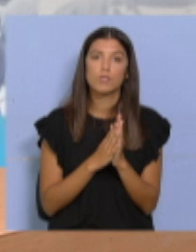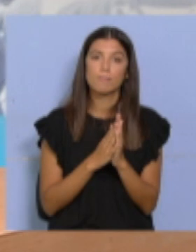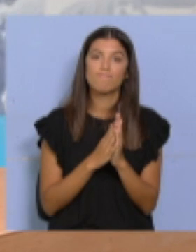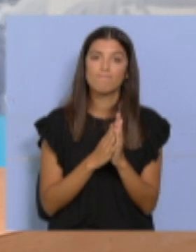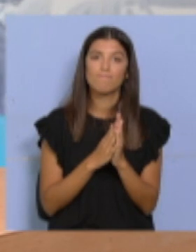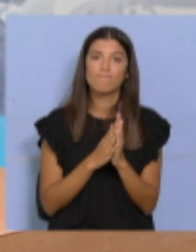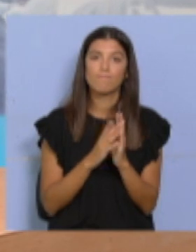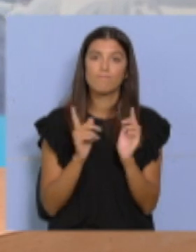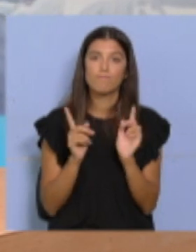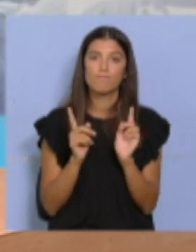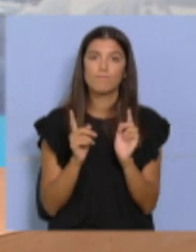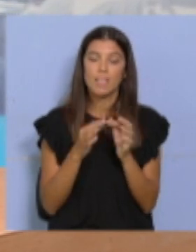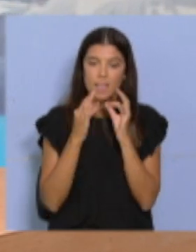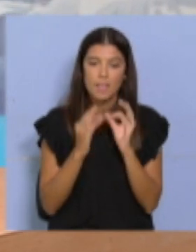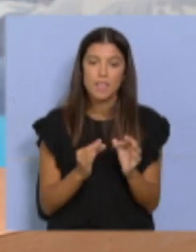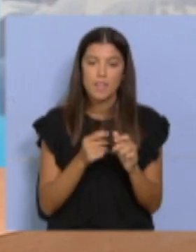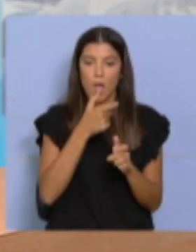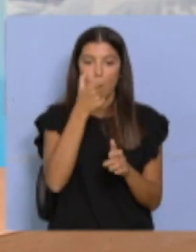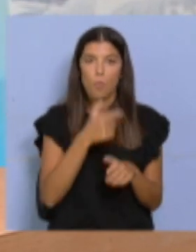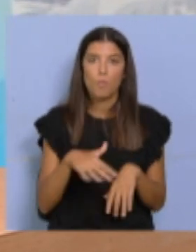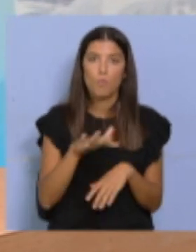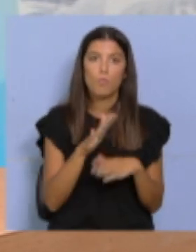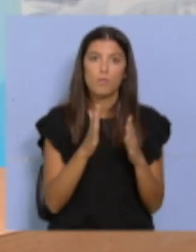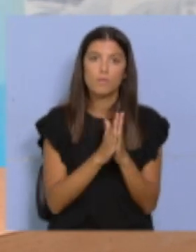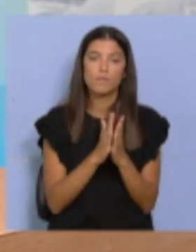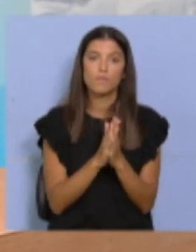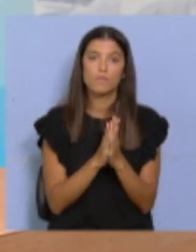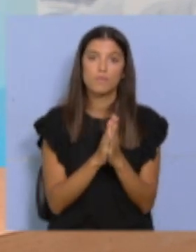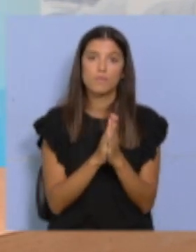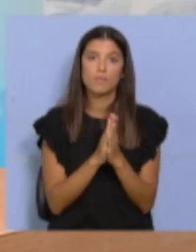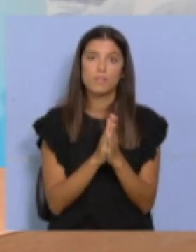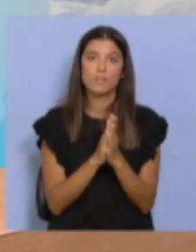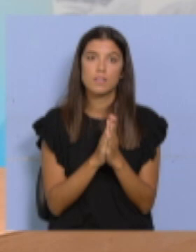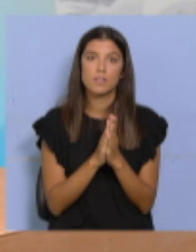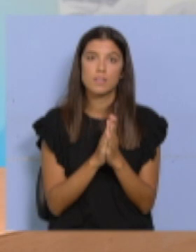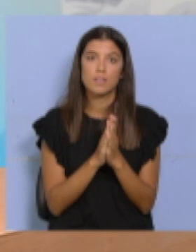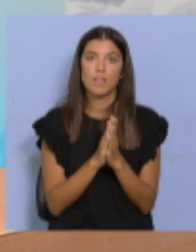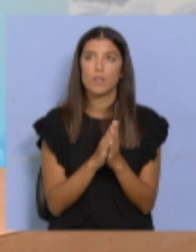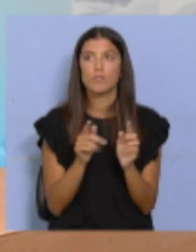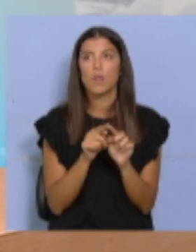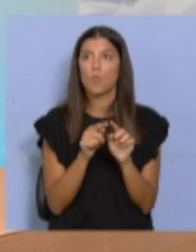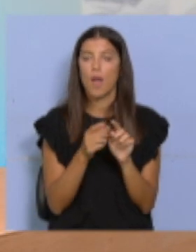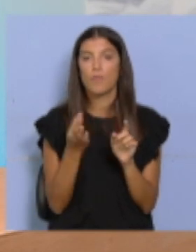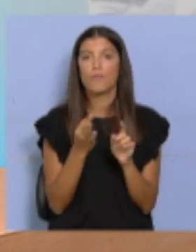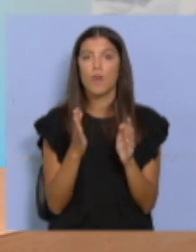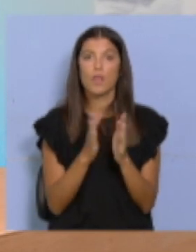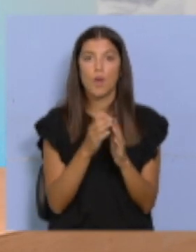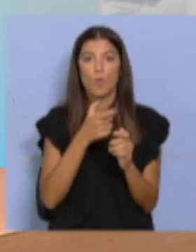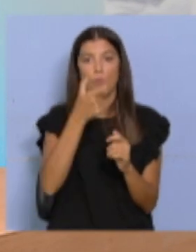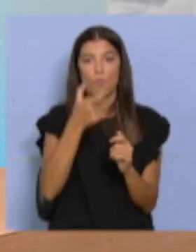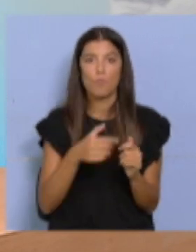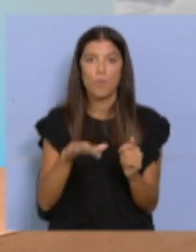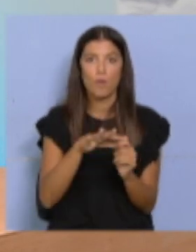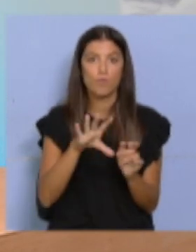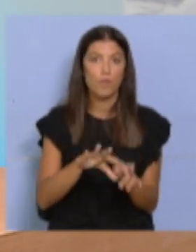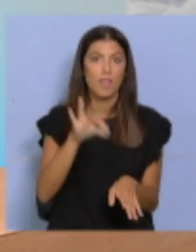povo de Deus teve esta interpretação que teve como sendo o povo eleito, levou a que ao longo